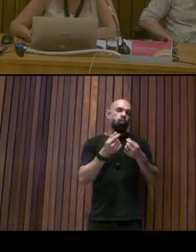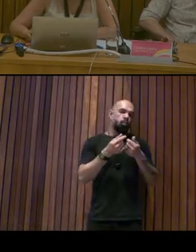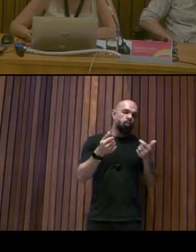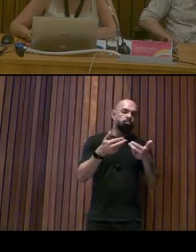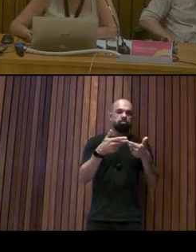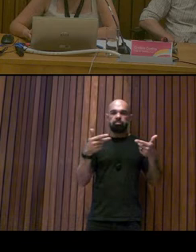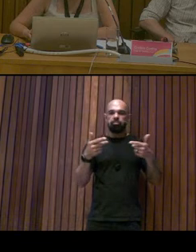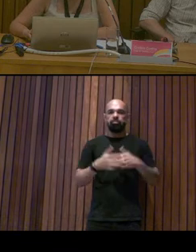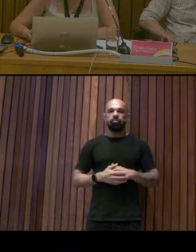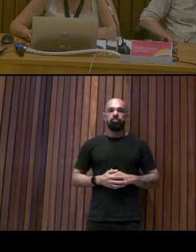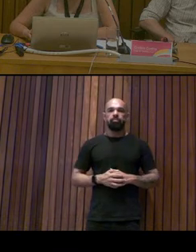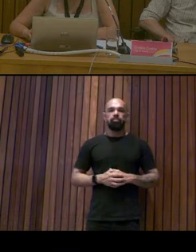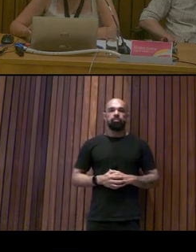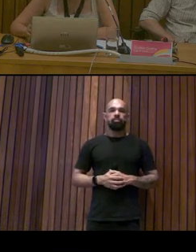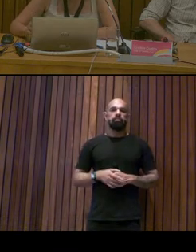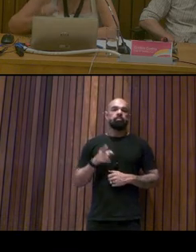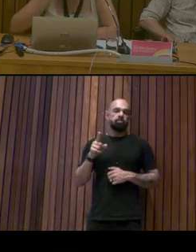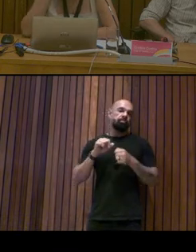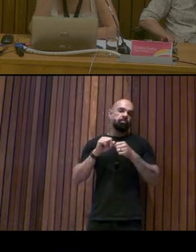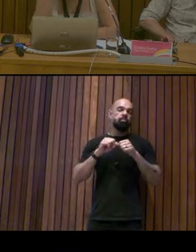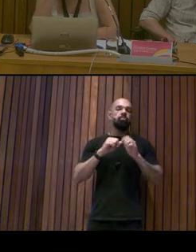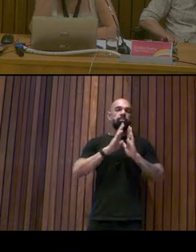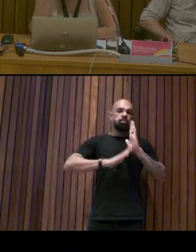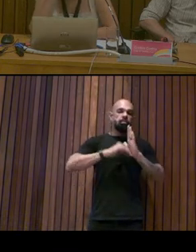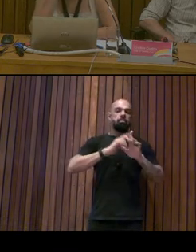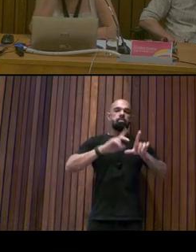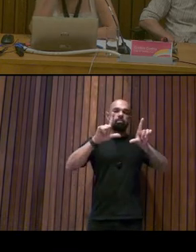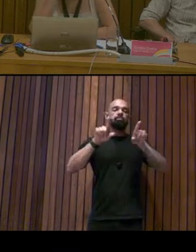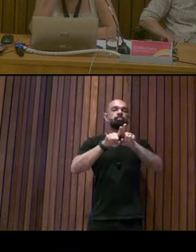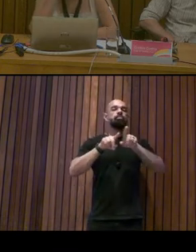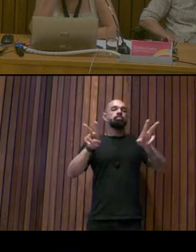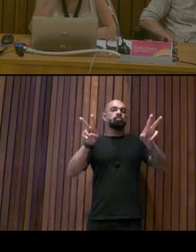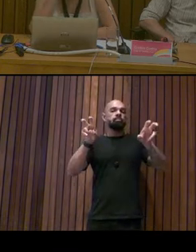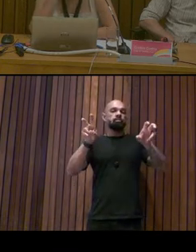mais. Então, ele fez esse mural que também tem